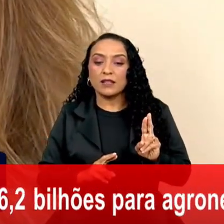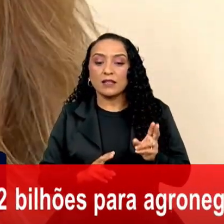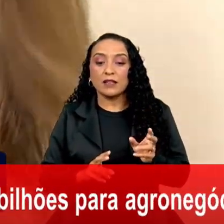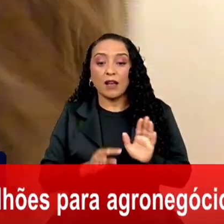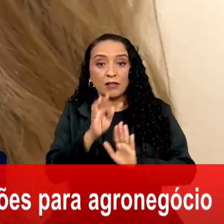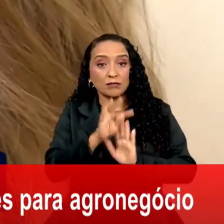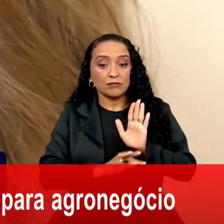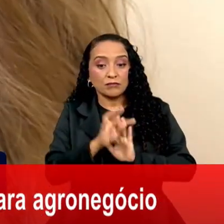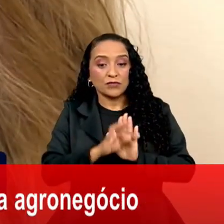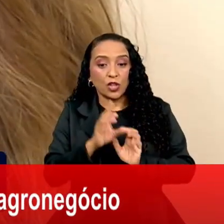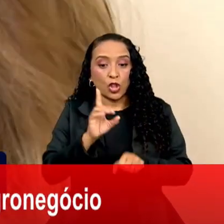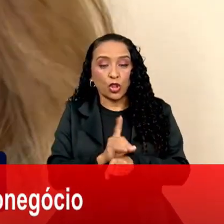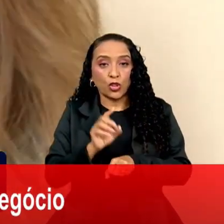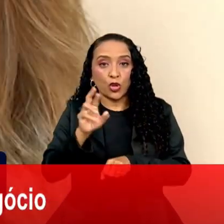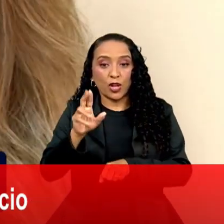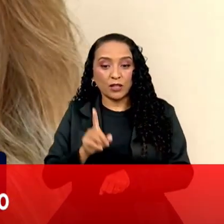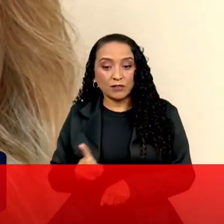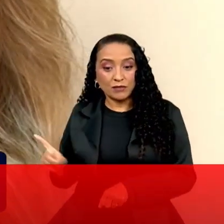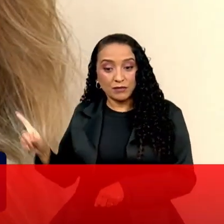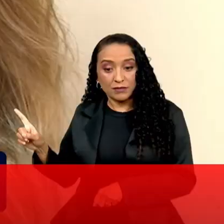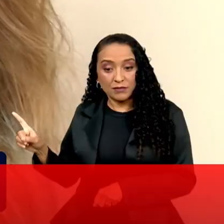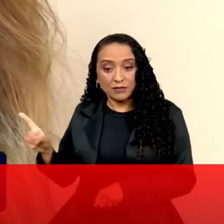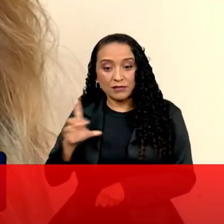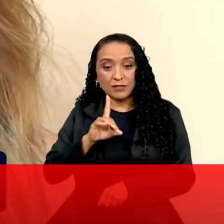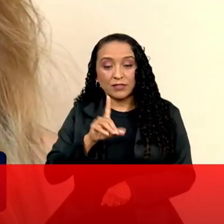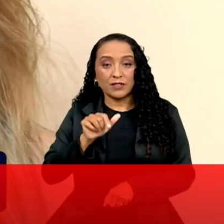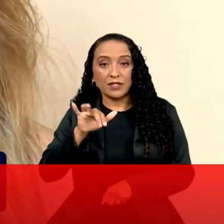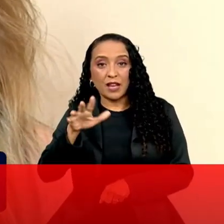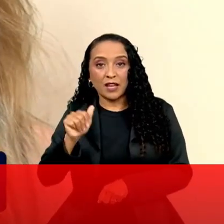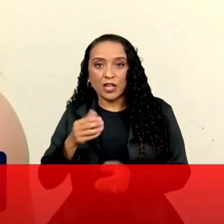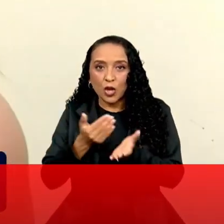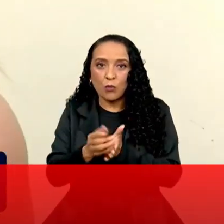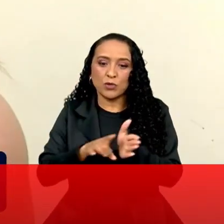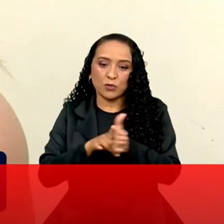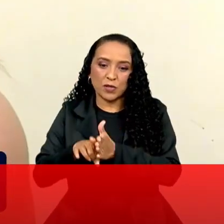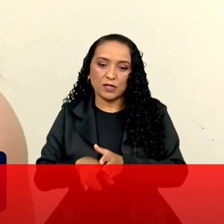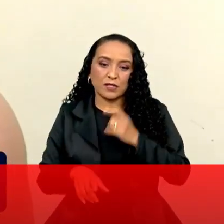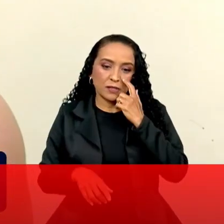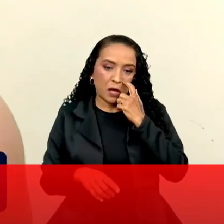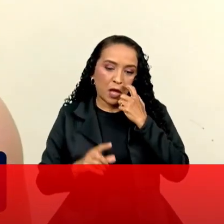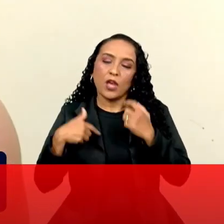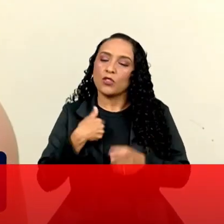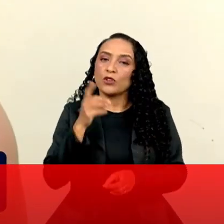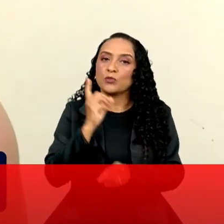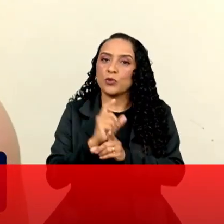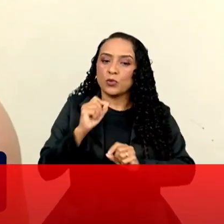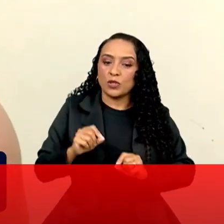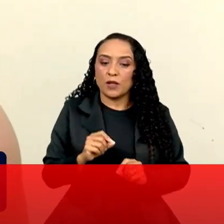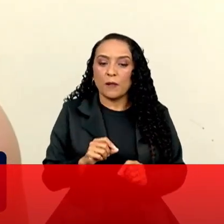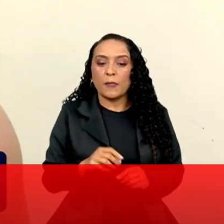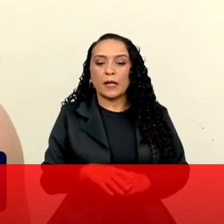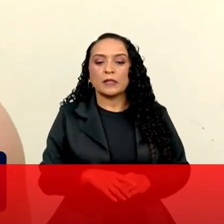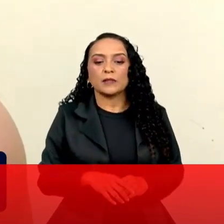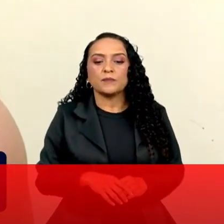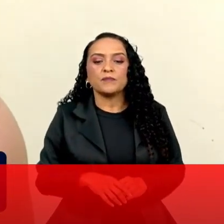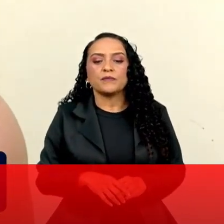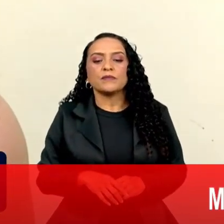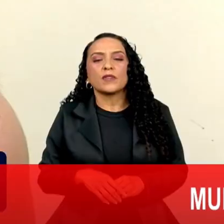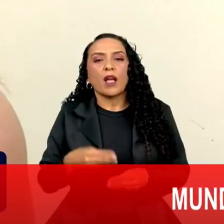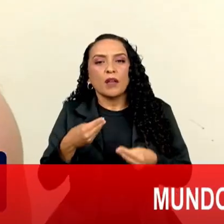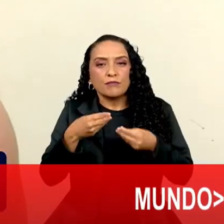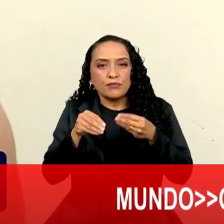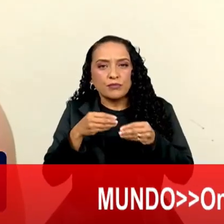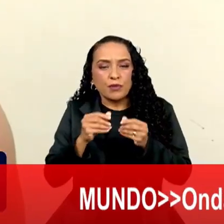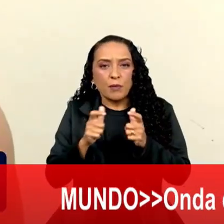da enfermeira Dailana Feitosa, que deu início às pesquisas. Nós descobrimos que o tecido tinha aumentado a